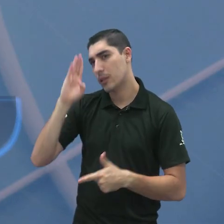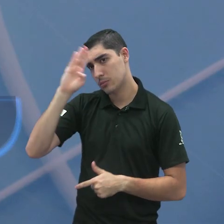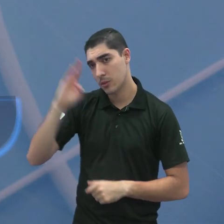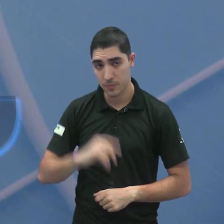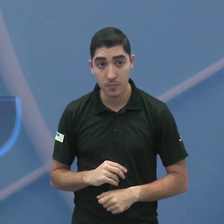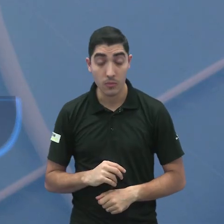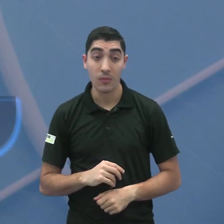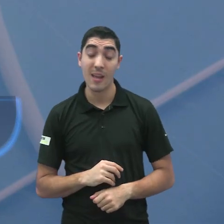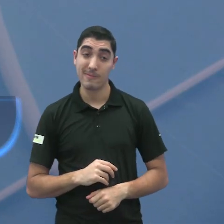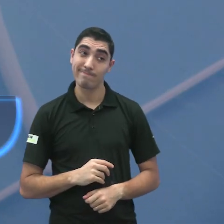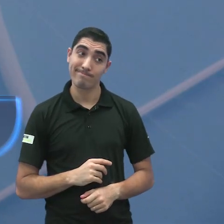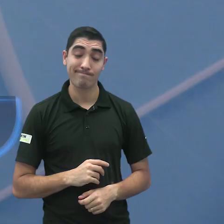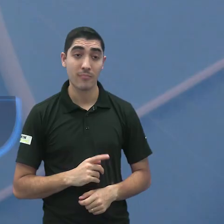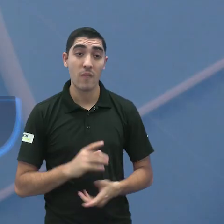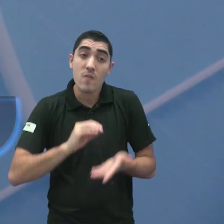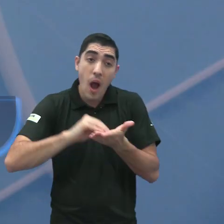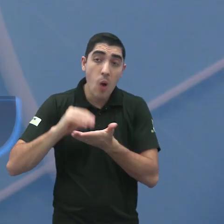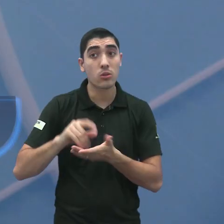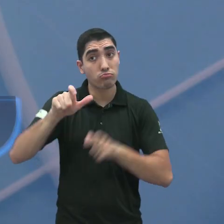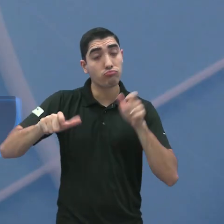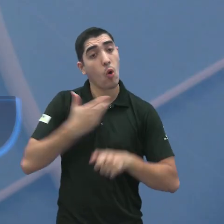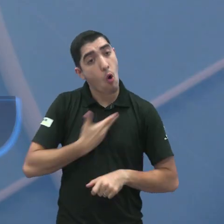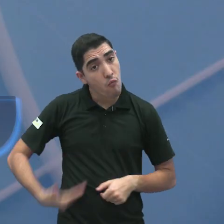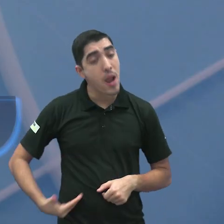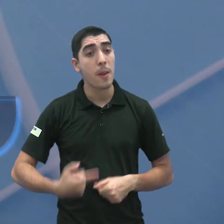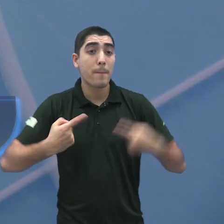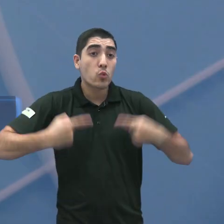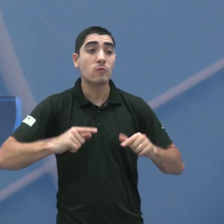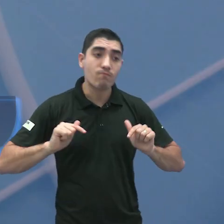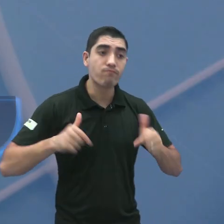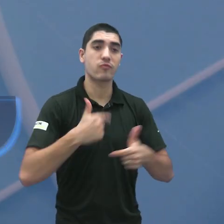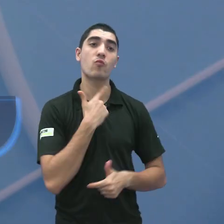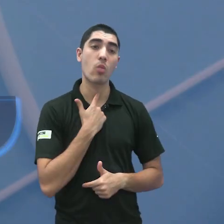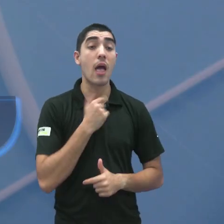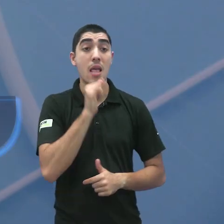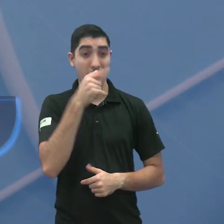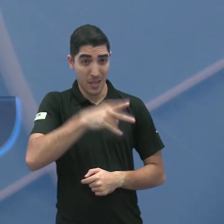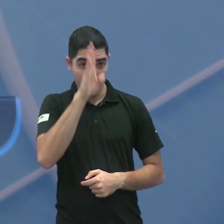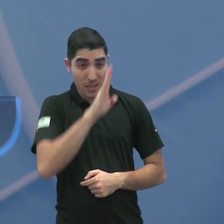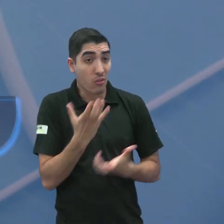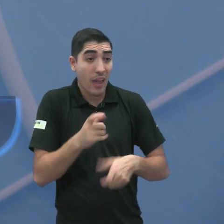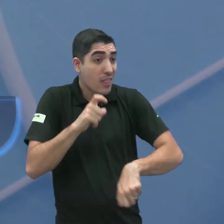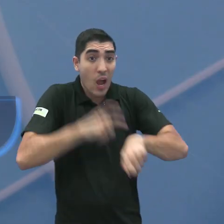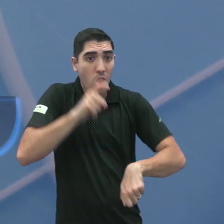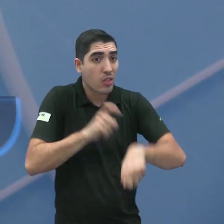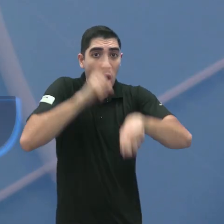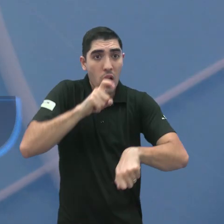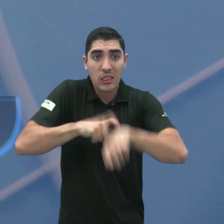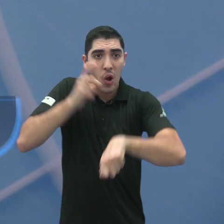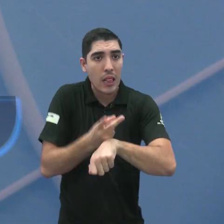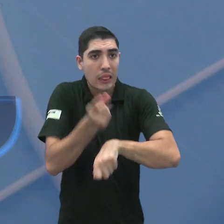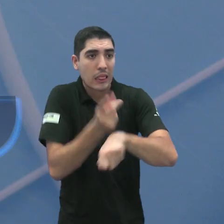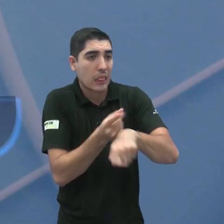A começar pela vontade política. A gente, acho que, estrategicamente, o Brasil tem pensamentos de curto prazo.